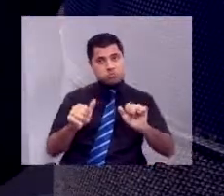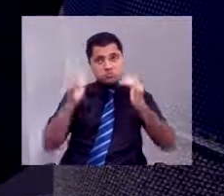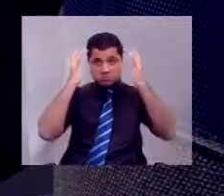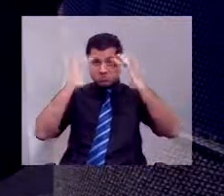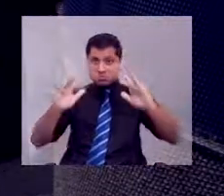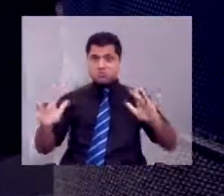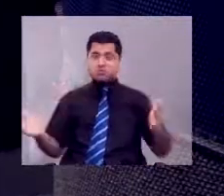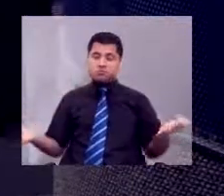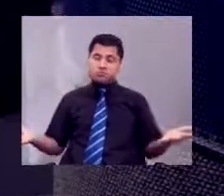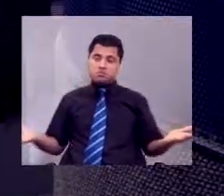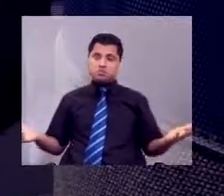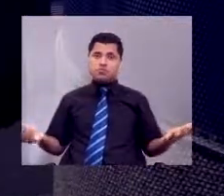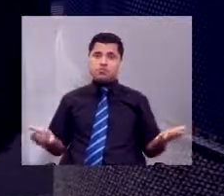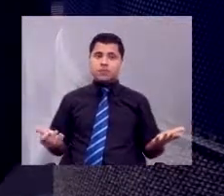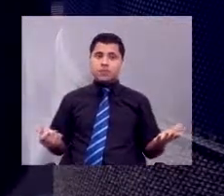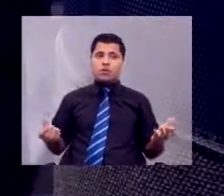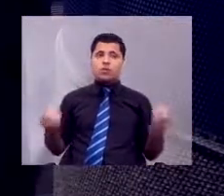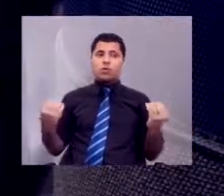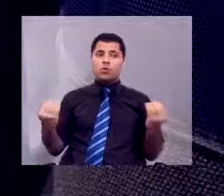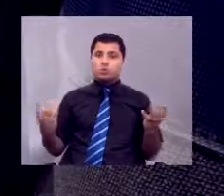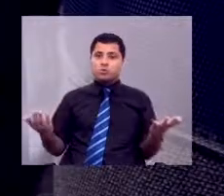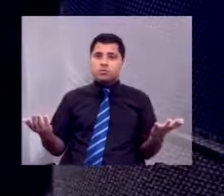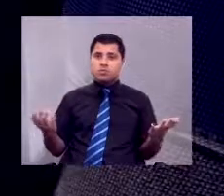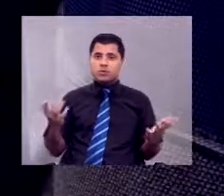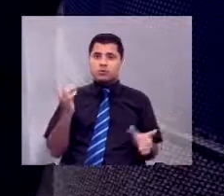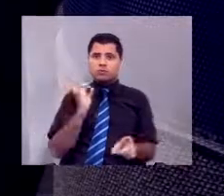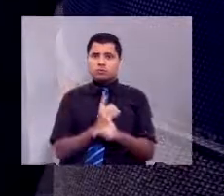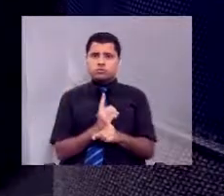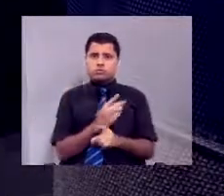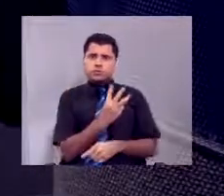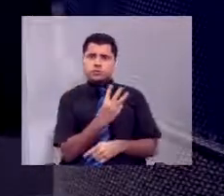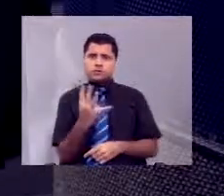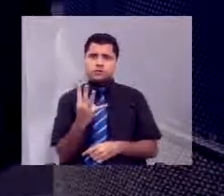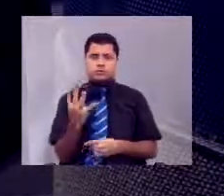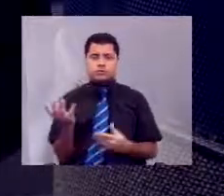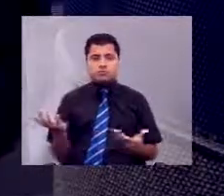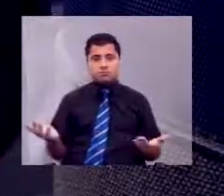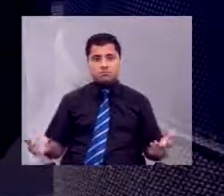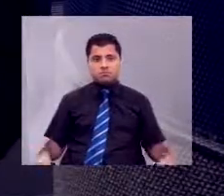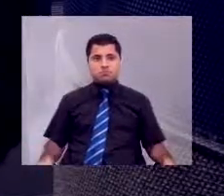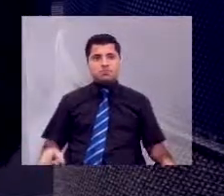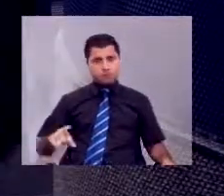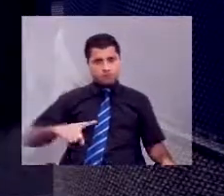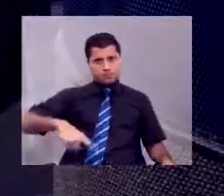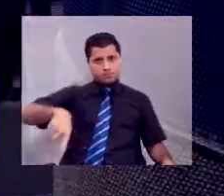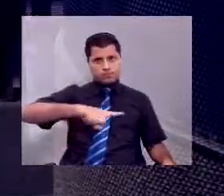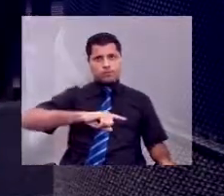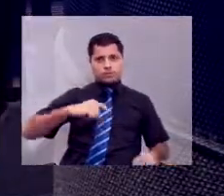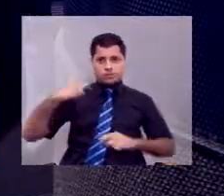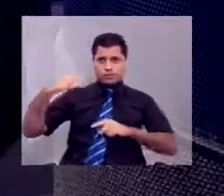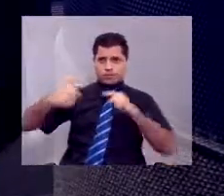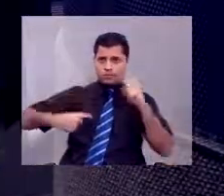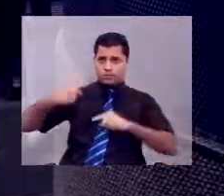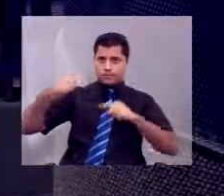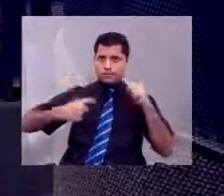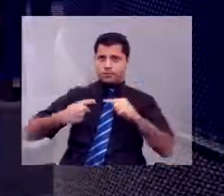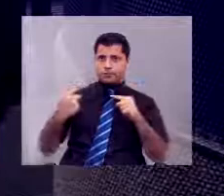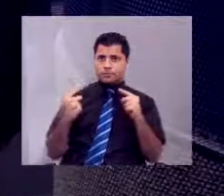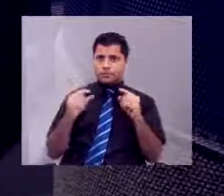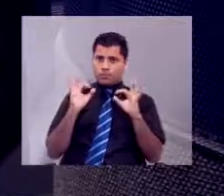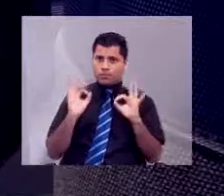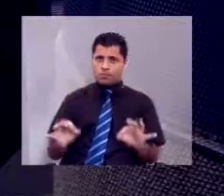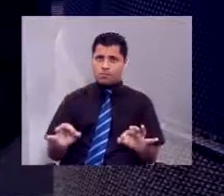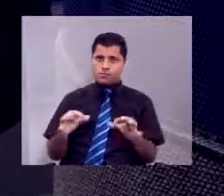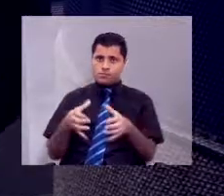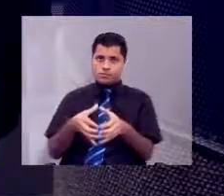na nossa cidade. Então agora eu não sei aonde eles acharam o 34, que nós também vamos discutir, e com certeza se a